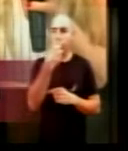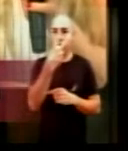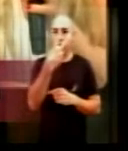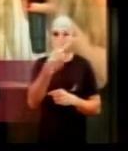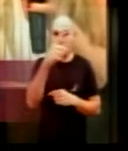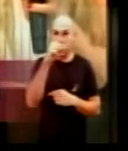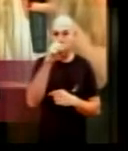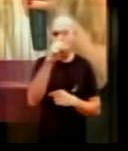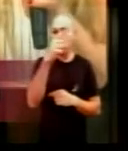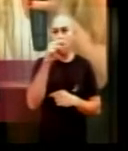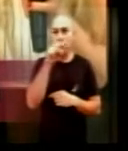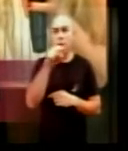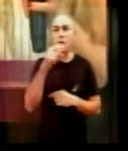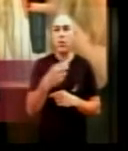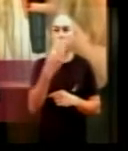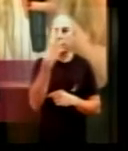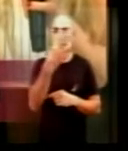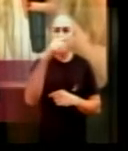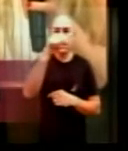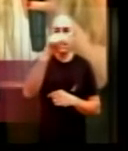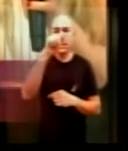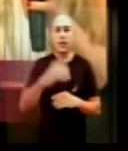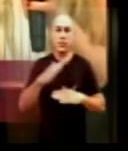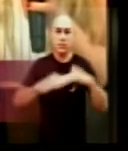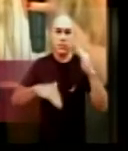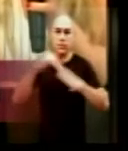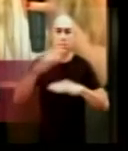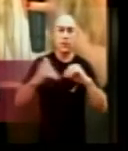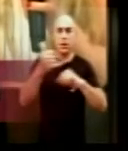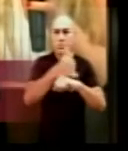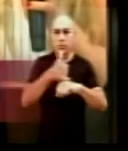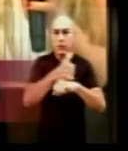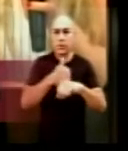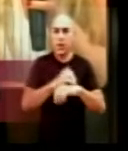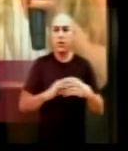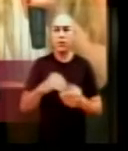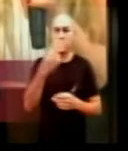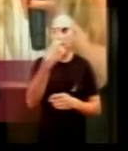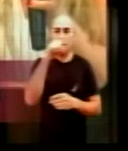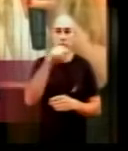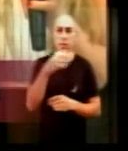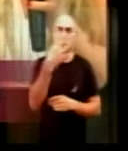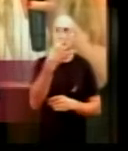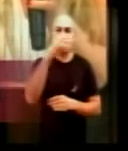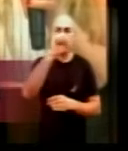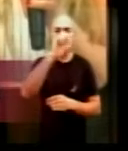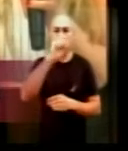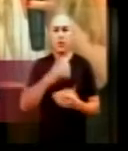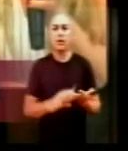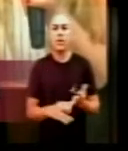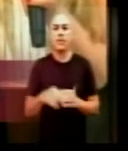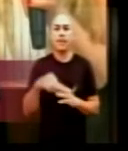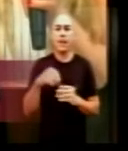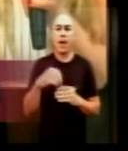de recuperados. Profissionais de saúde, 2.480 e síndrome respiratória aguda grave,